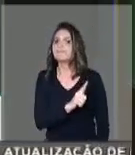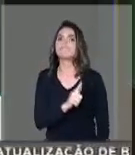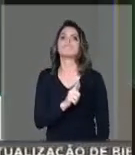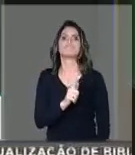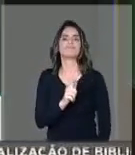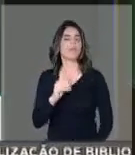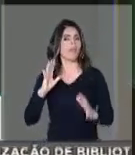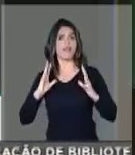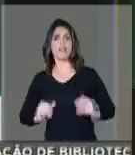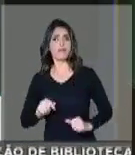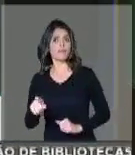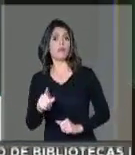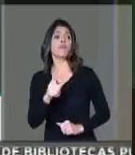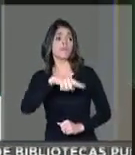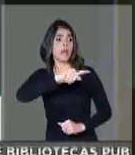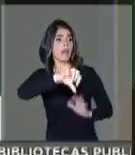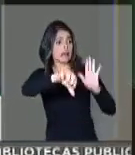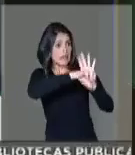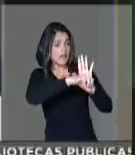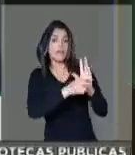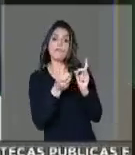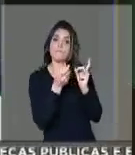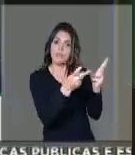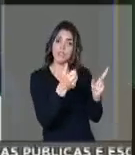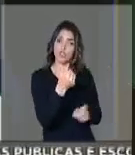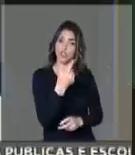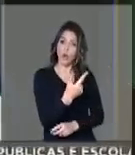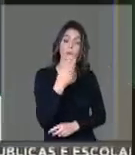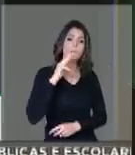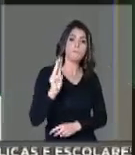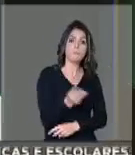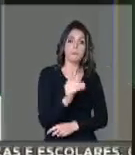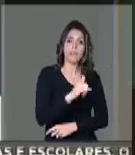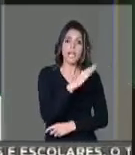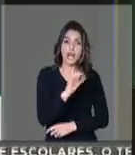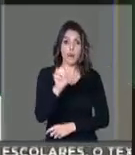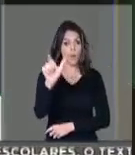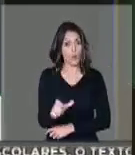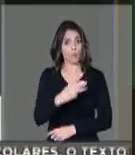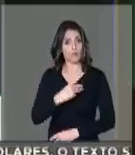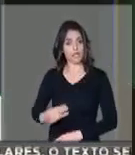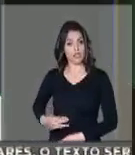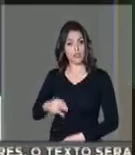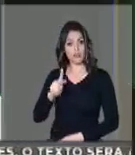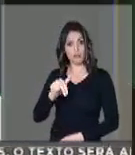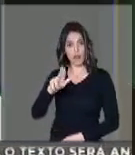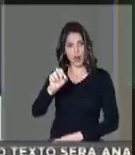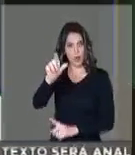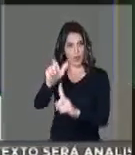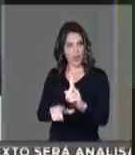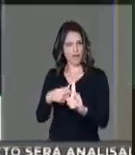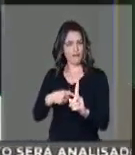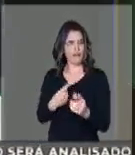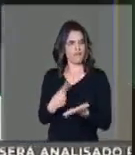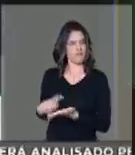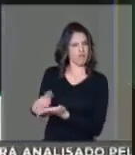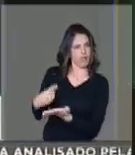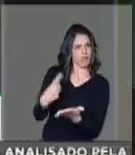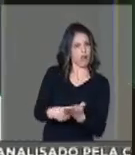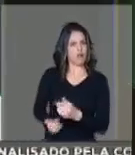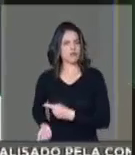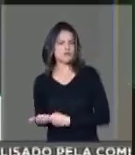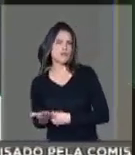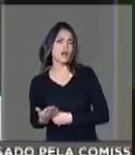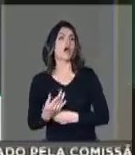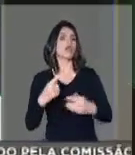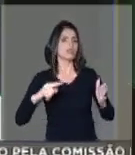criminosamente, querem vendê-la por 12 bilhões, como anunciou o senhor Paulo Guedes, esse envolvido em várias maracutaias e hoje